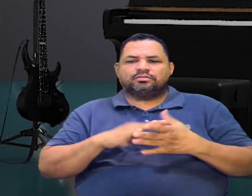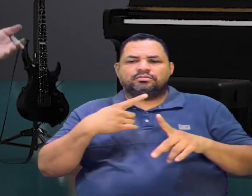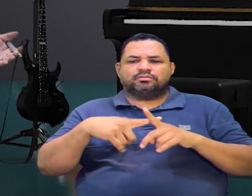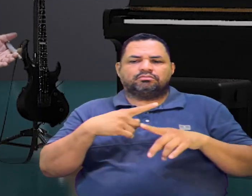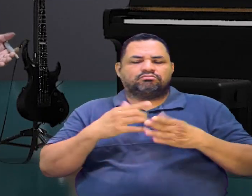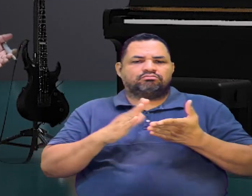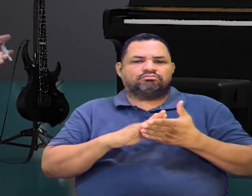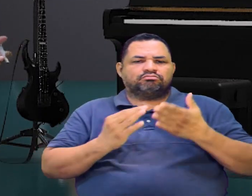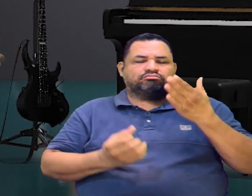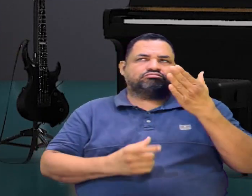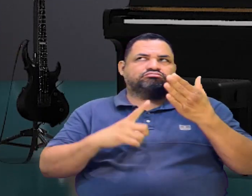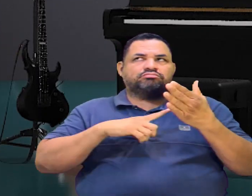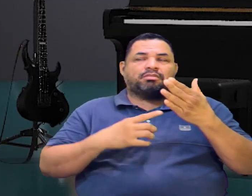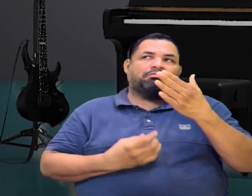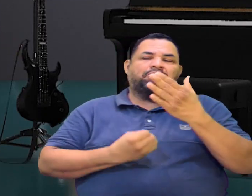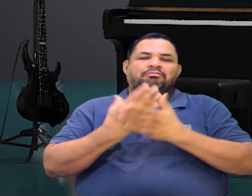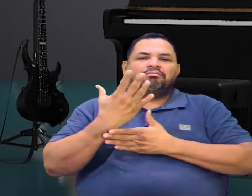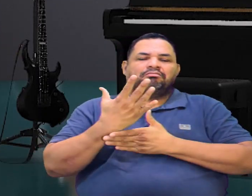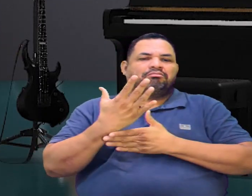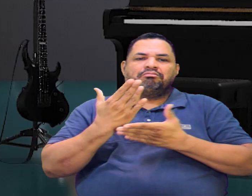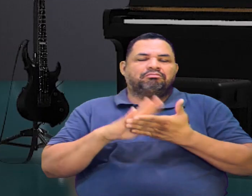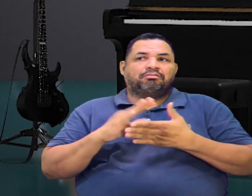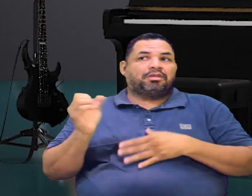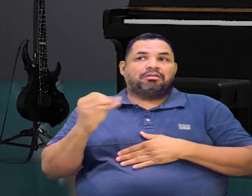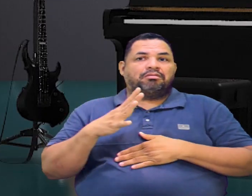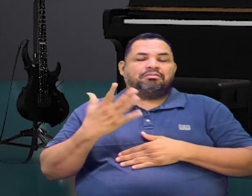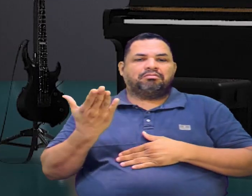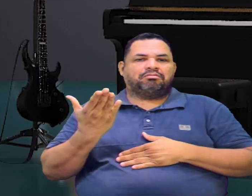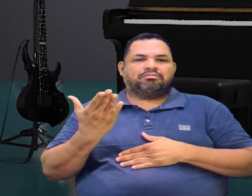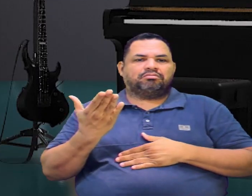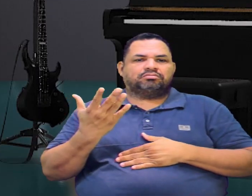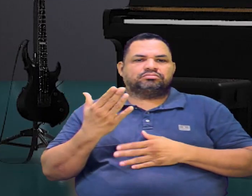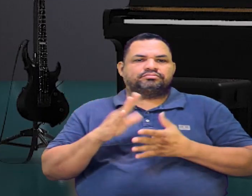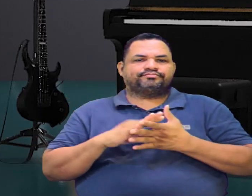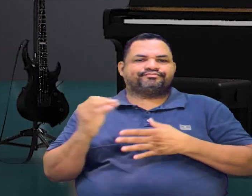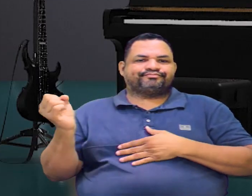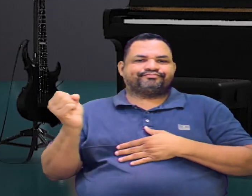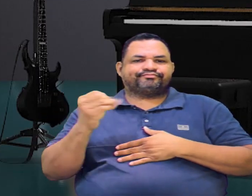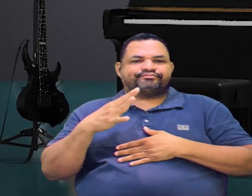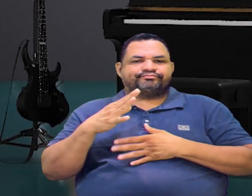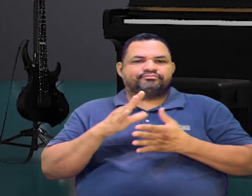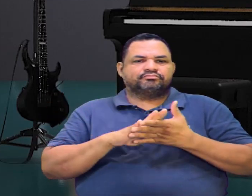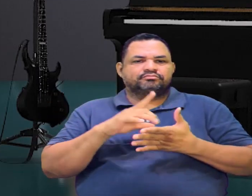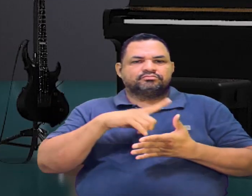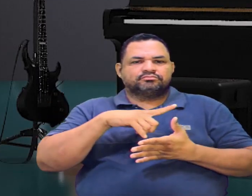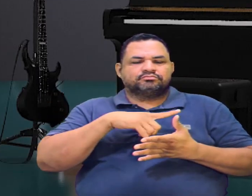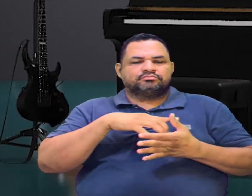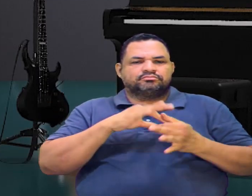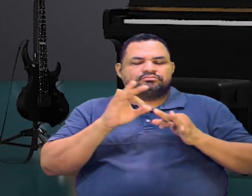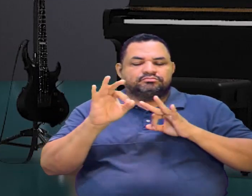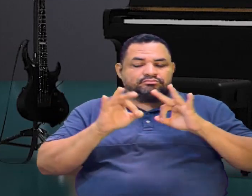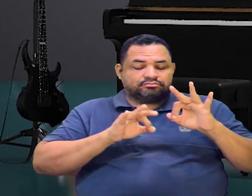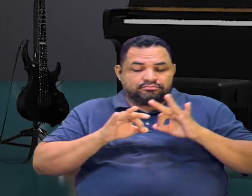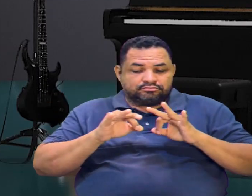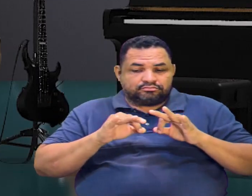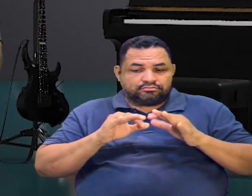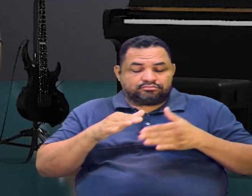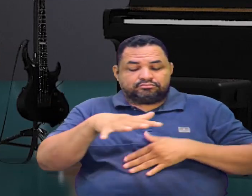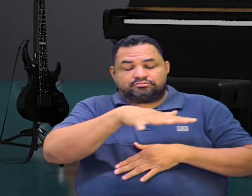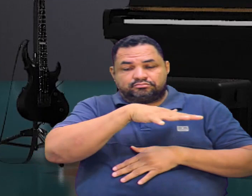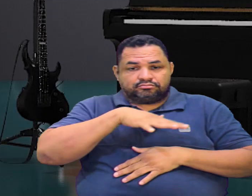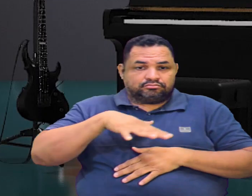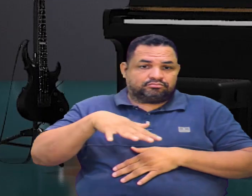nova forma apareceu no mundo. Aquela nova forma, ela vai ter um nicho, ela vai ter um